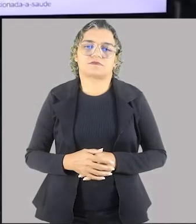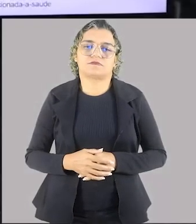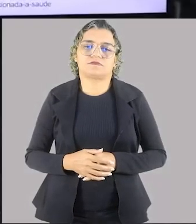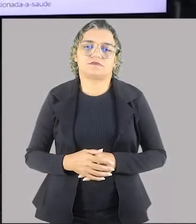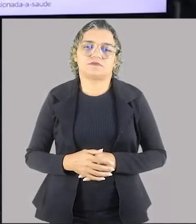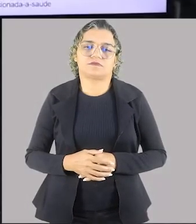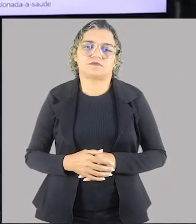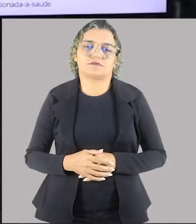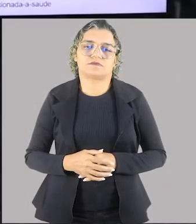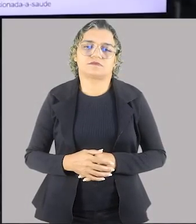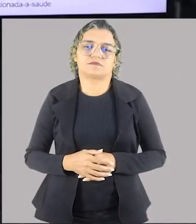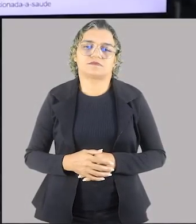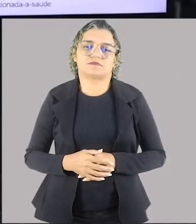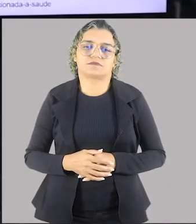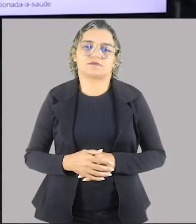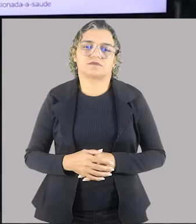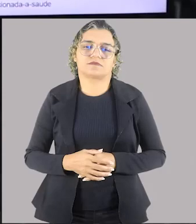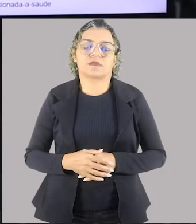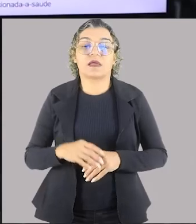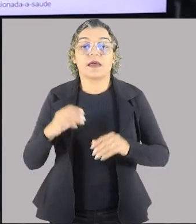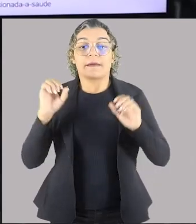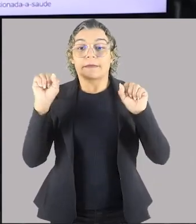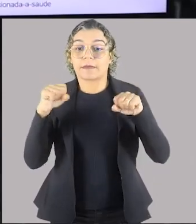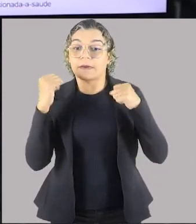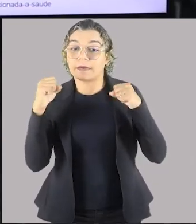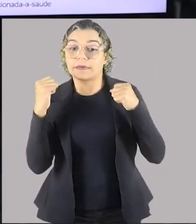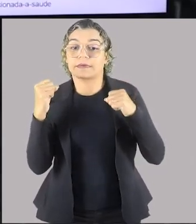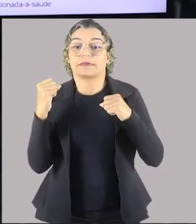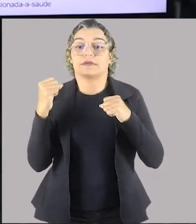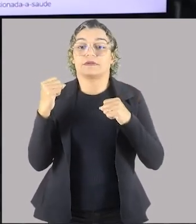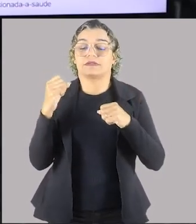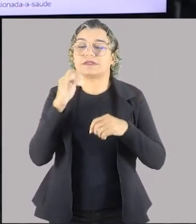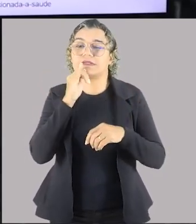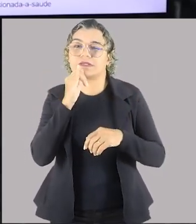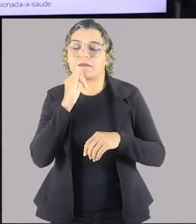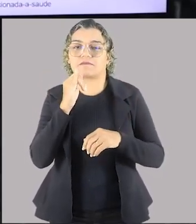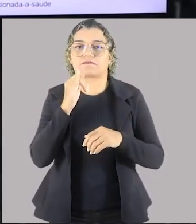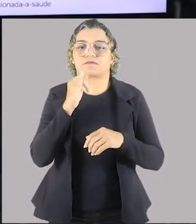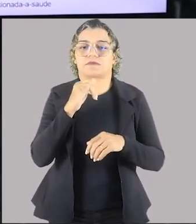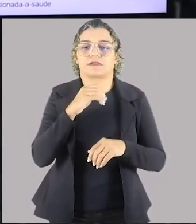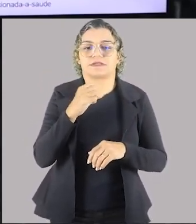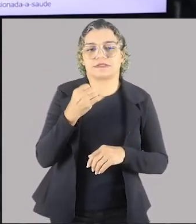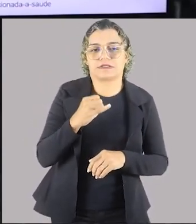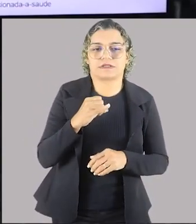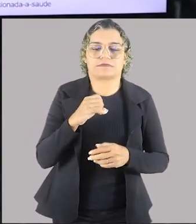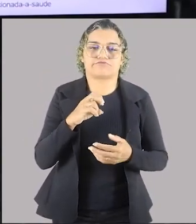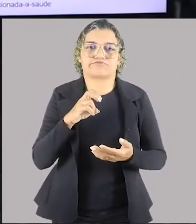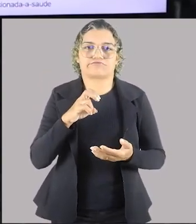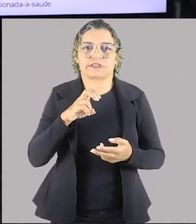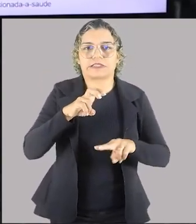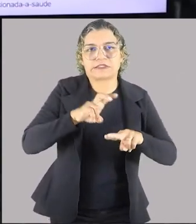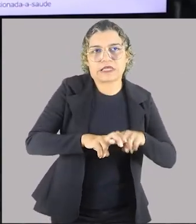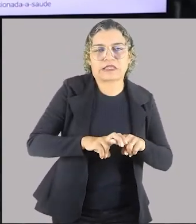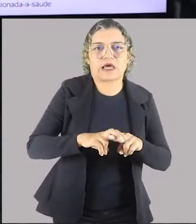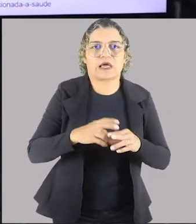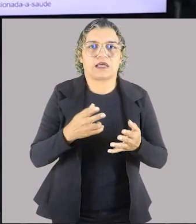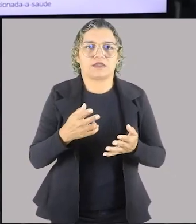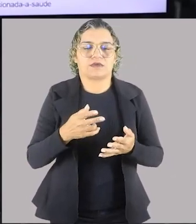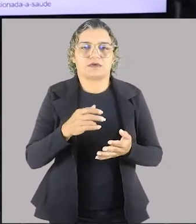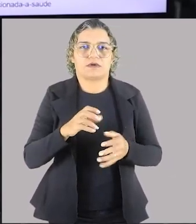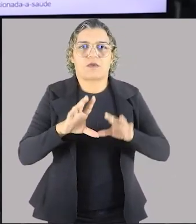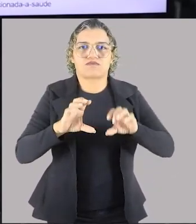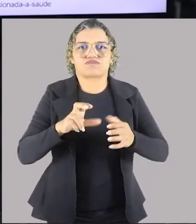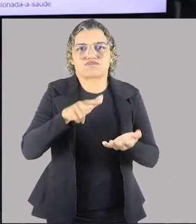atividades realizadas quando se está acordado, sentado, reclinado ou deitado e gastando